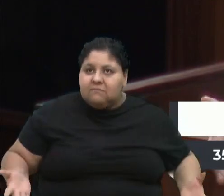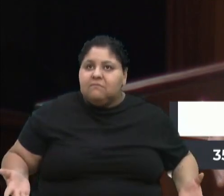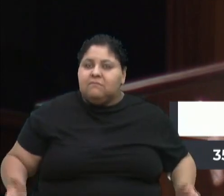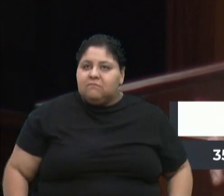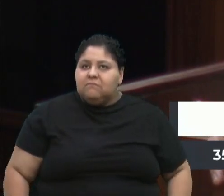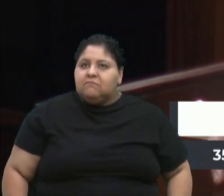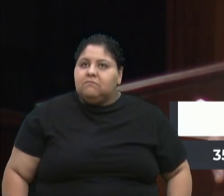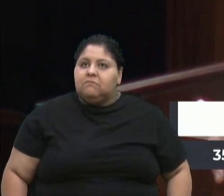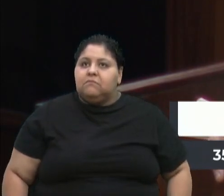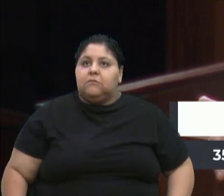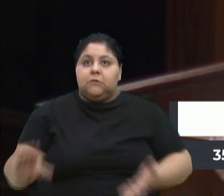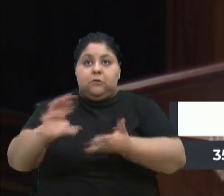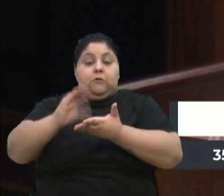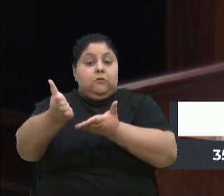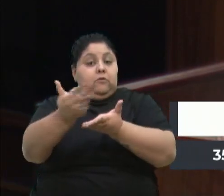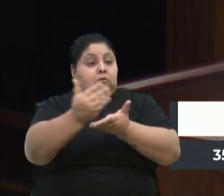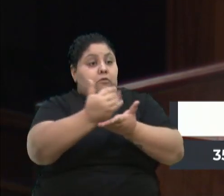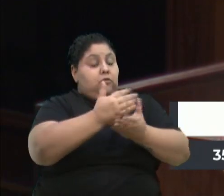Os recursos